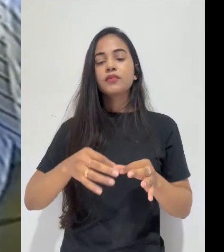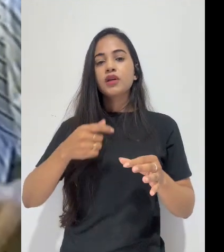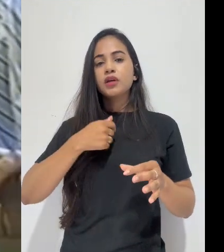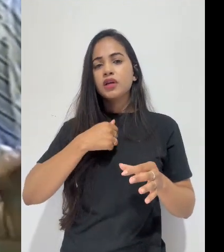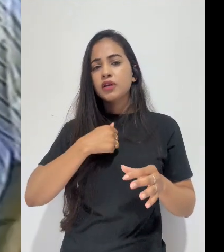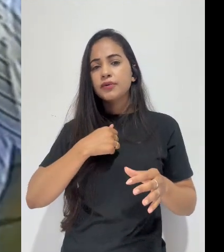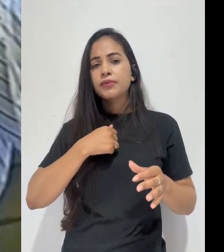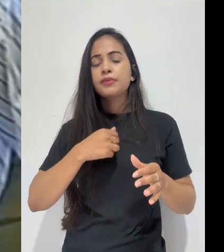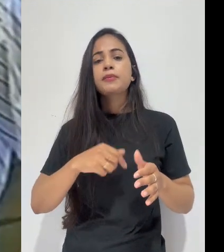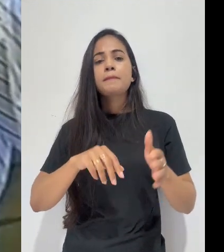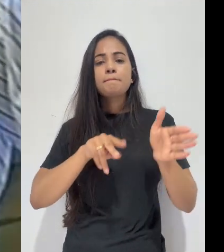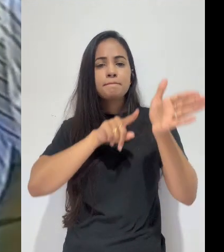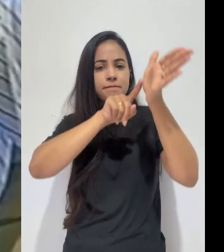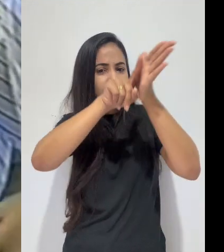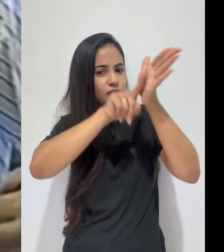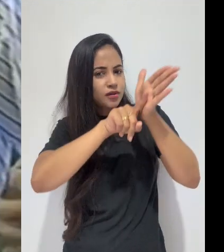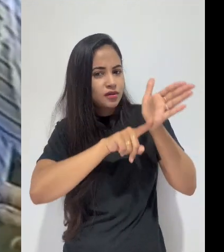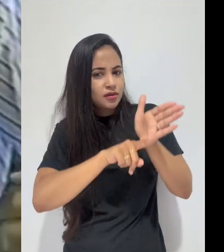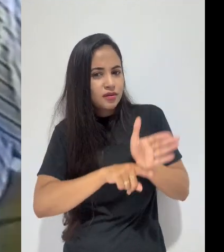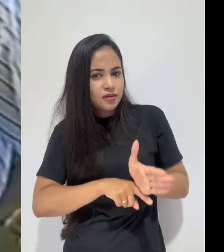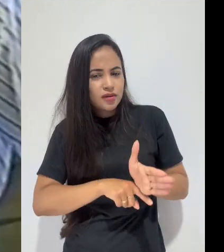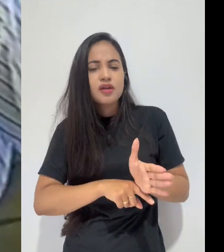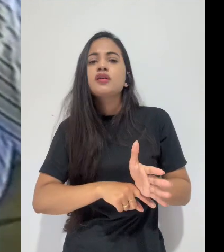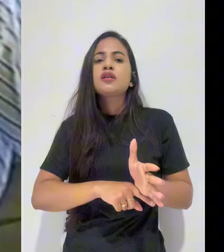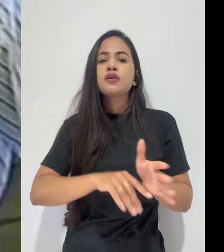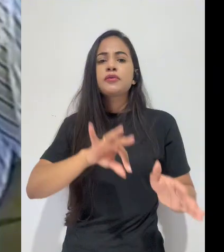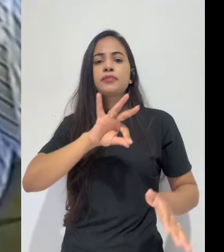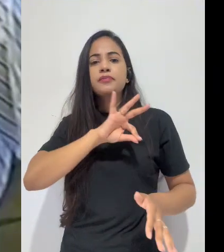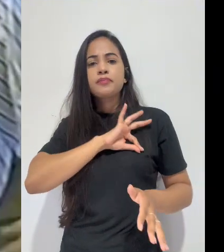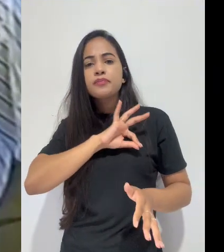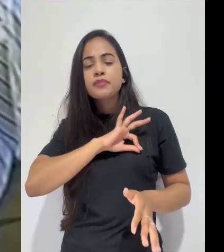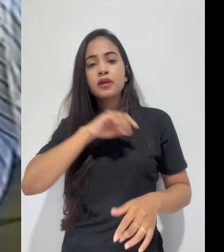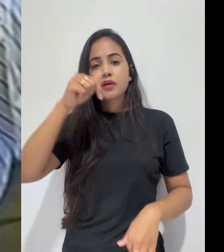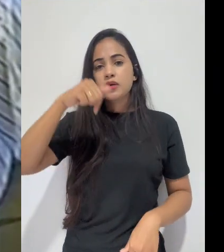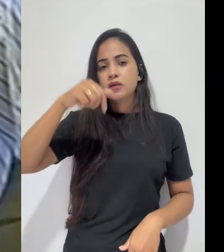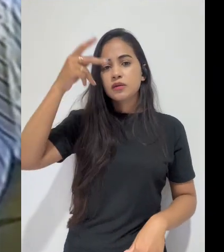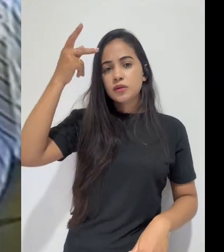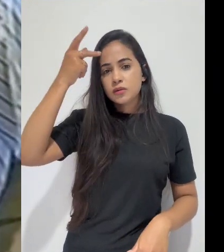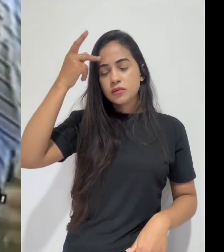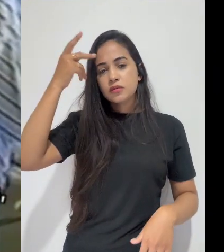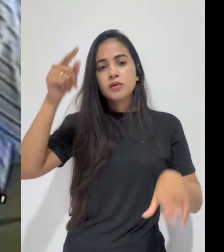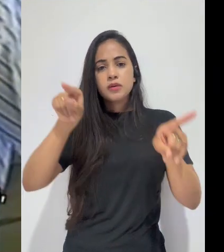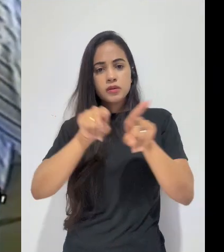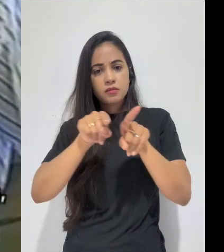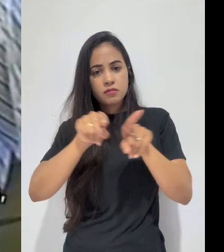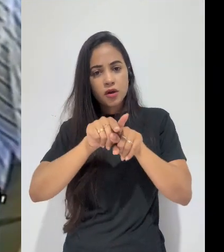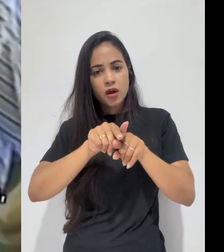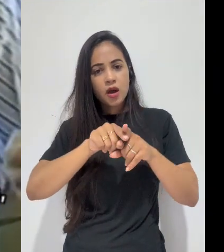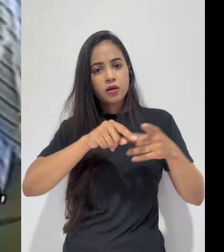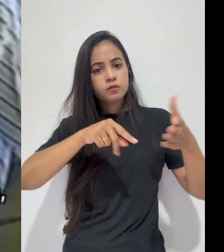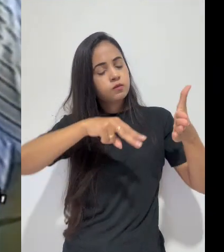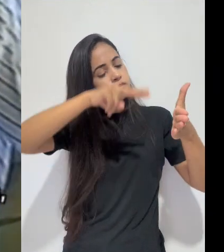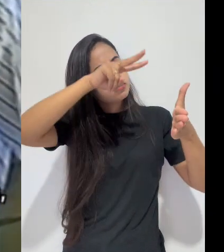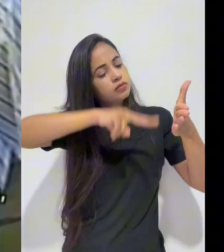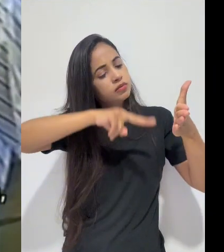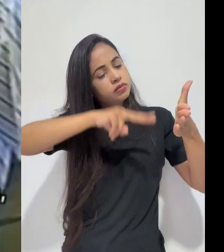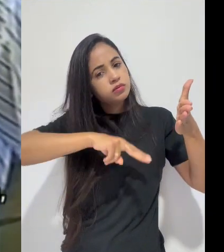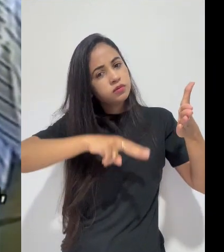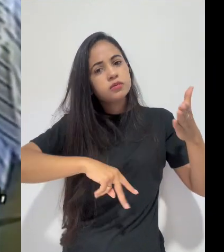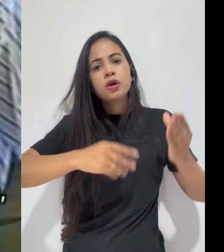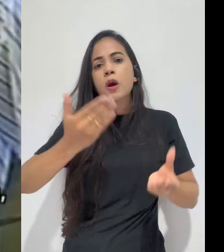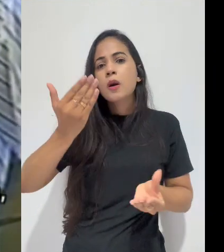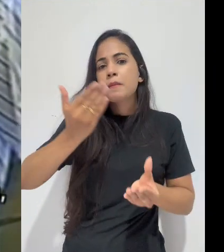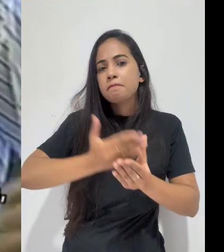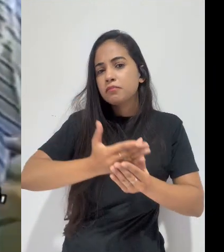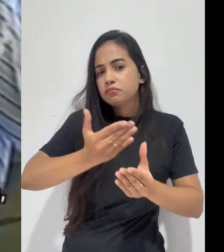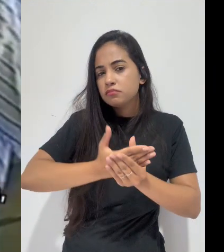de ocorrência, inquéritos policiais e processos jurídicos nesse ano. Em São Paulo, estou analisando os resultados dos